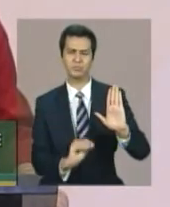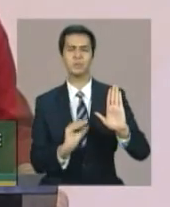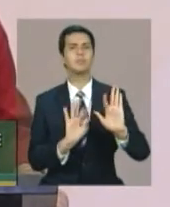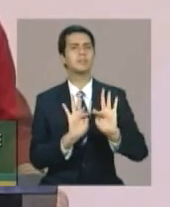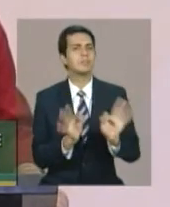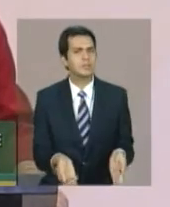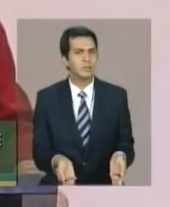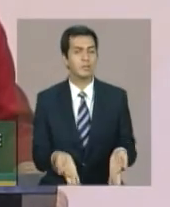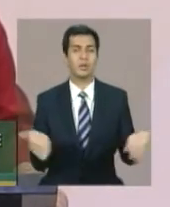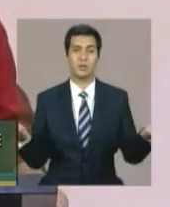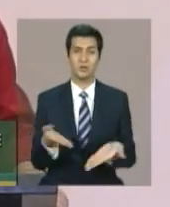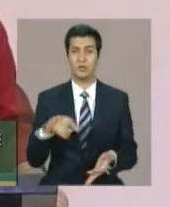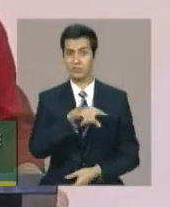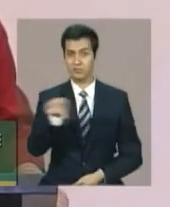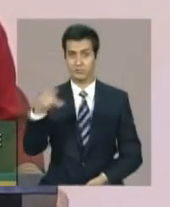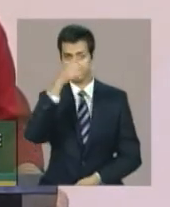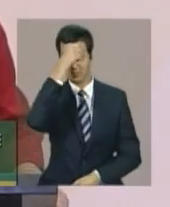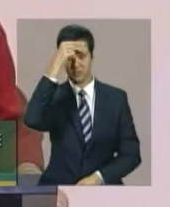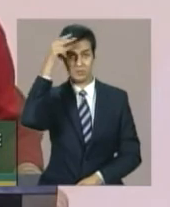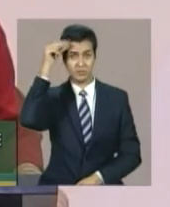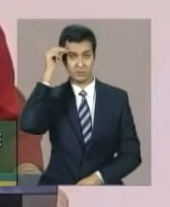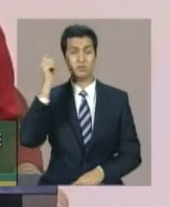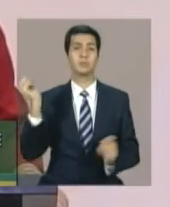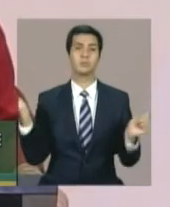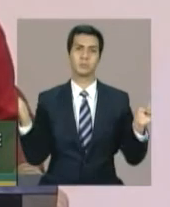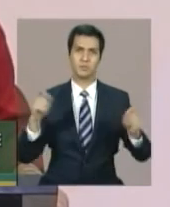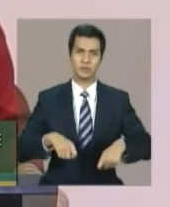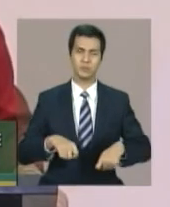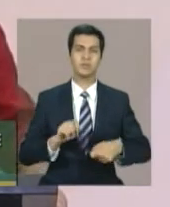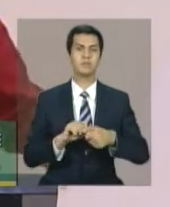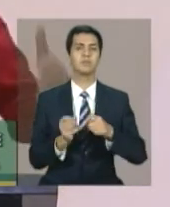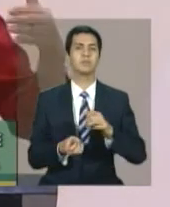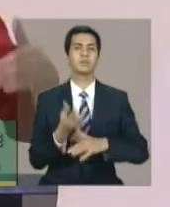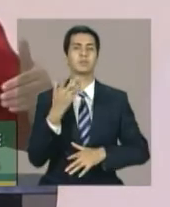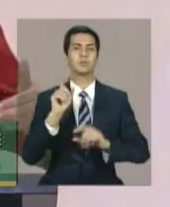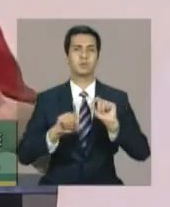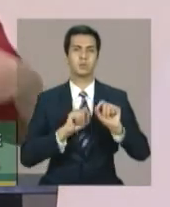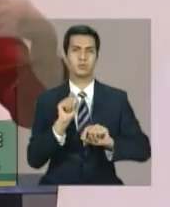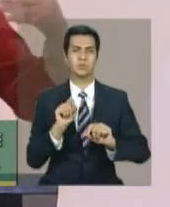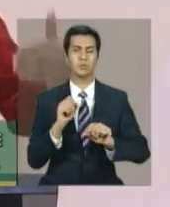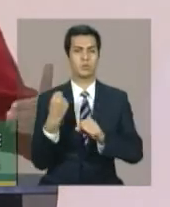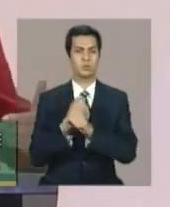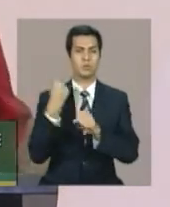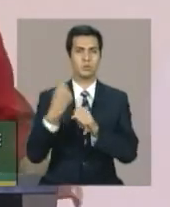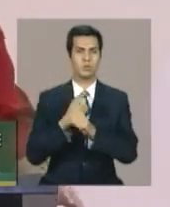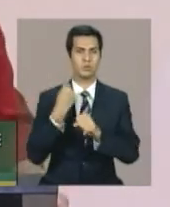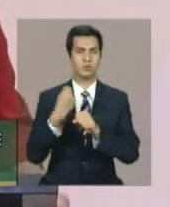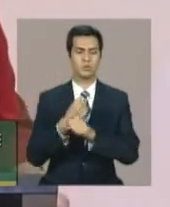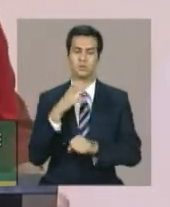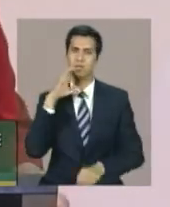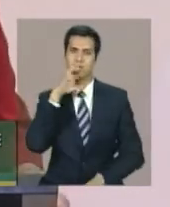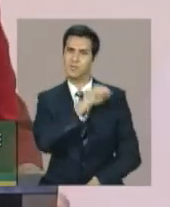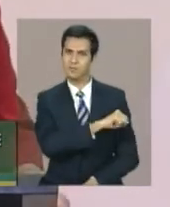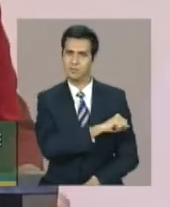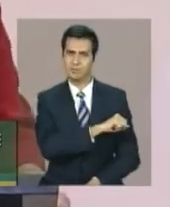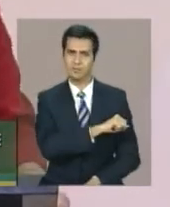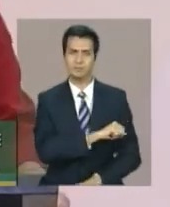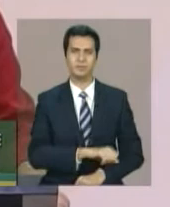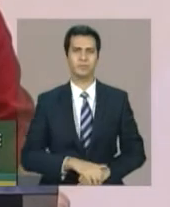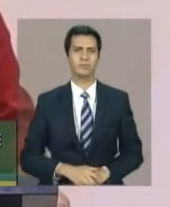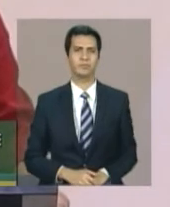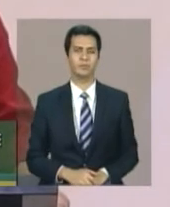senhores prefeitos tenham condições de fazer, inclusive, essas obras de forma mais rápida e